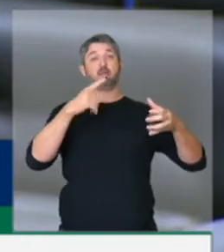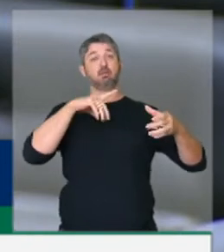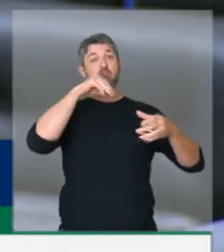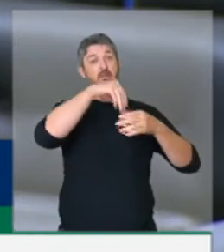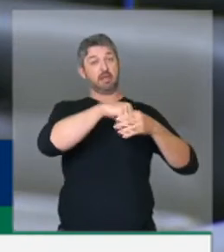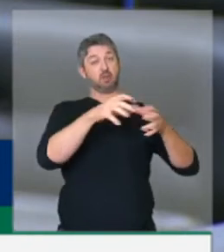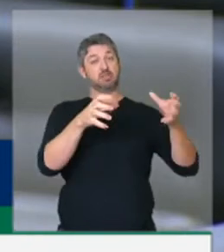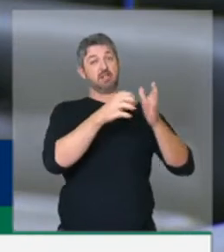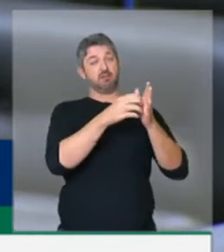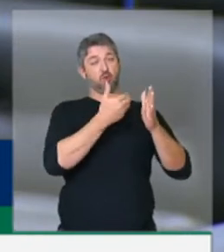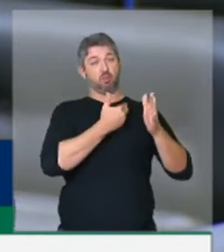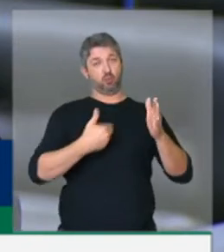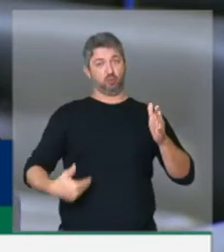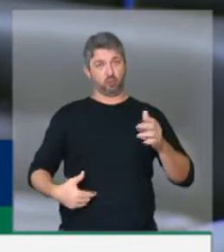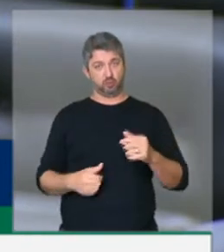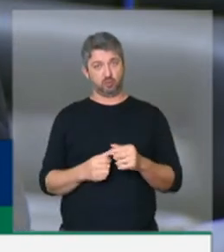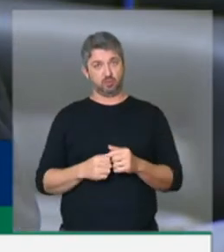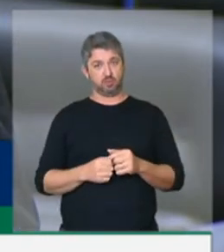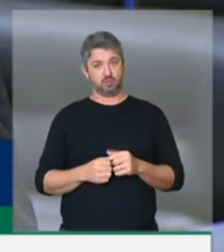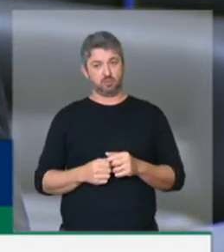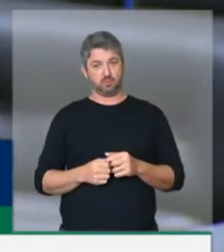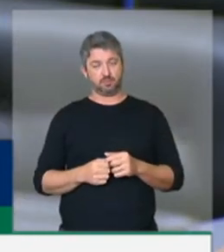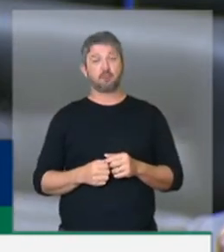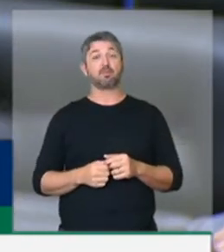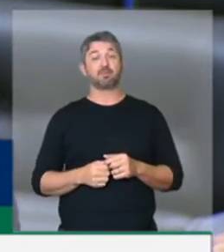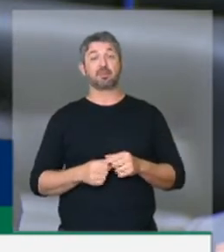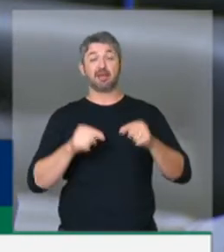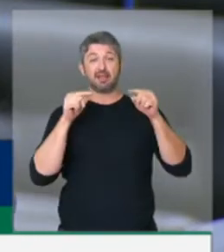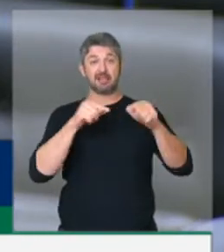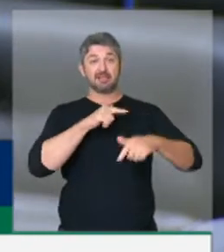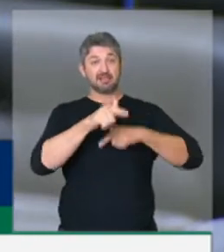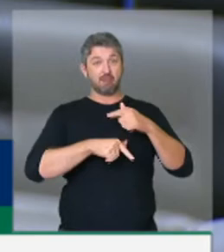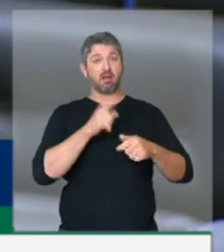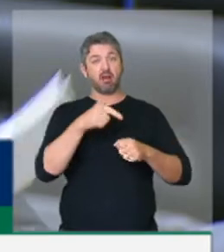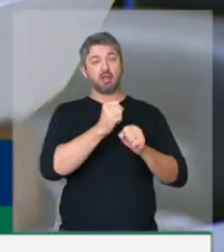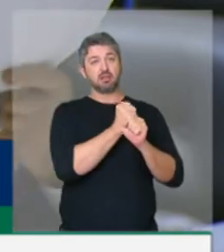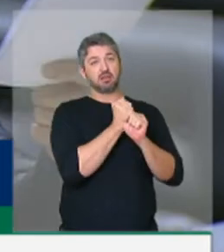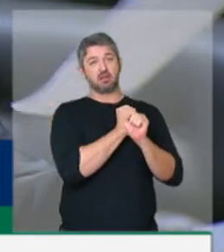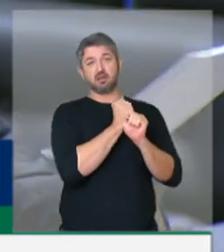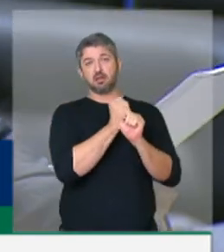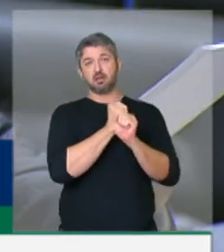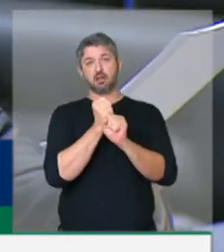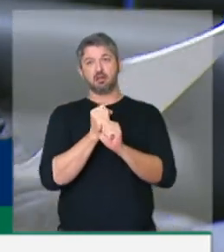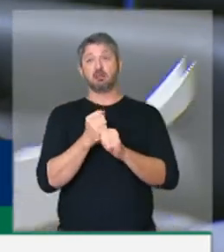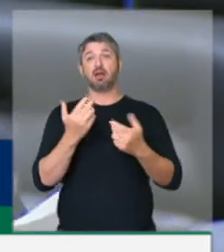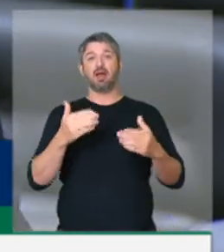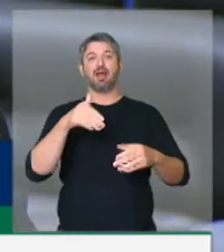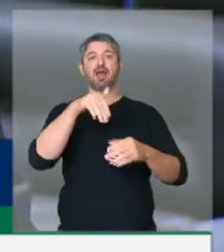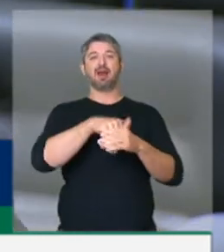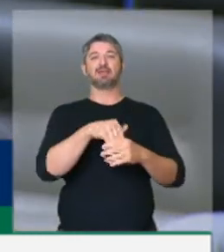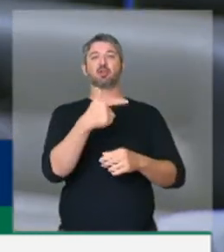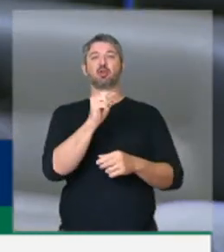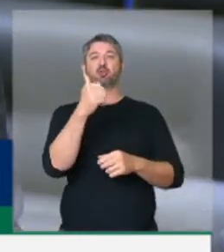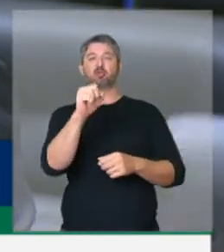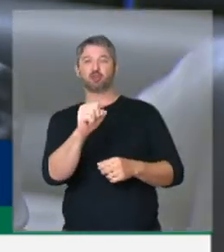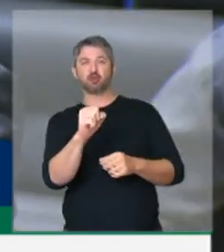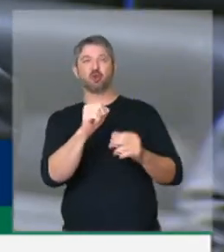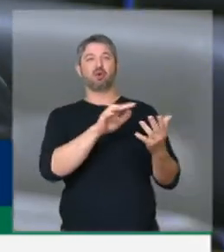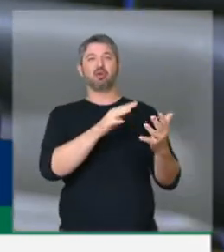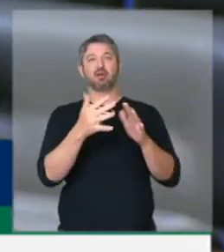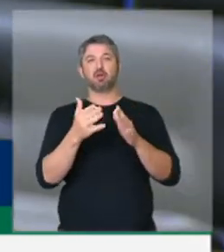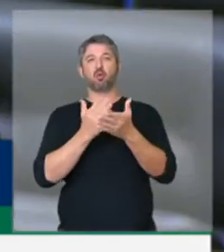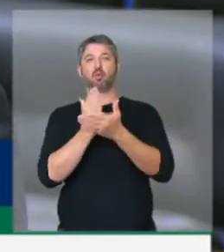brasileiro. E esse trabalho foi ao longo do tempo. Aí termina a eleição 2018, vem